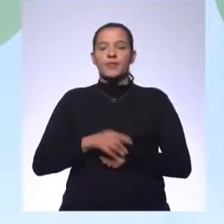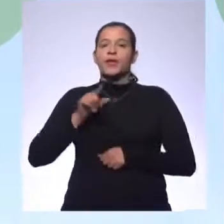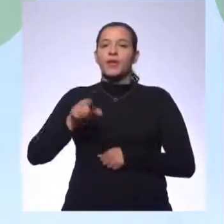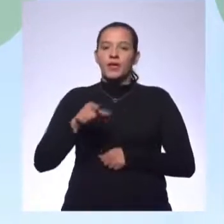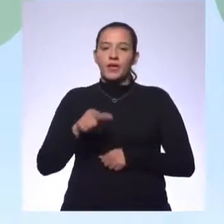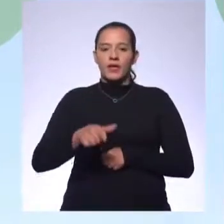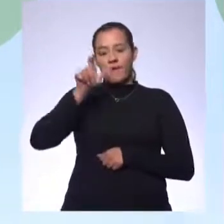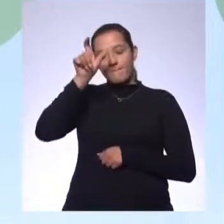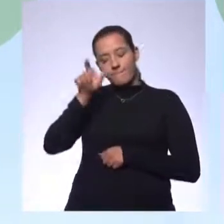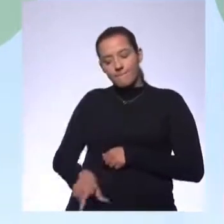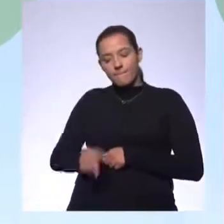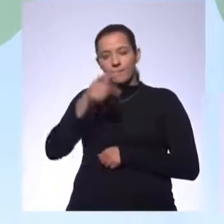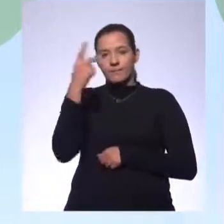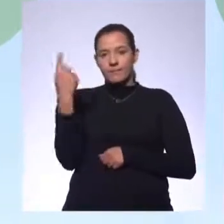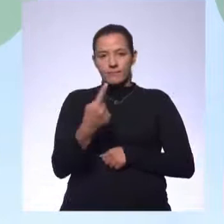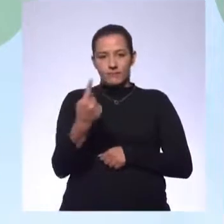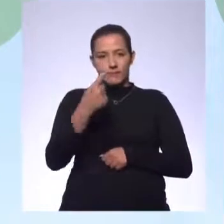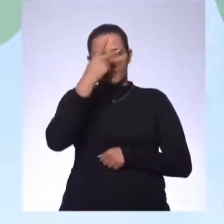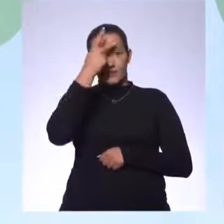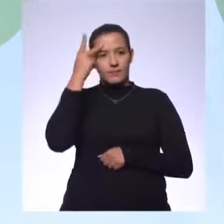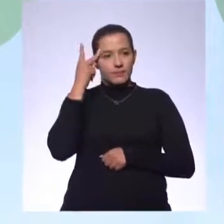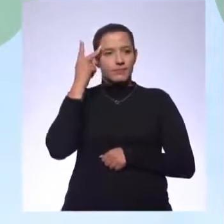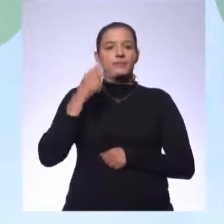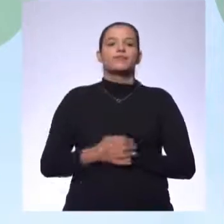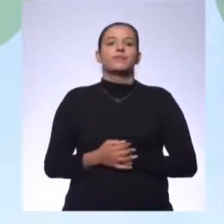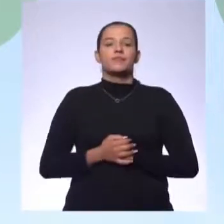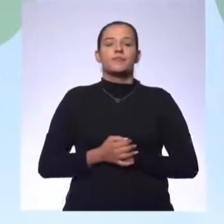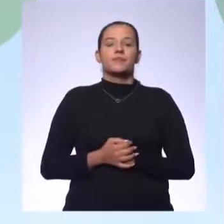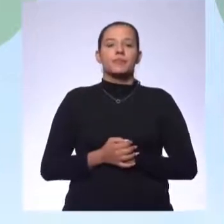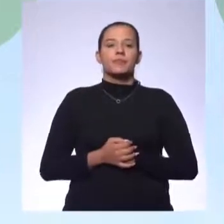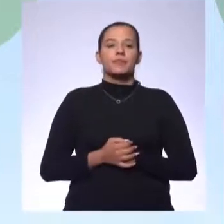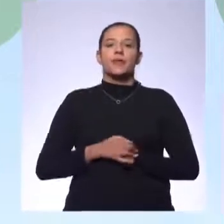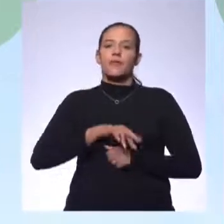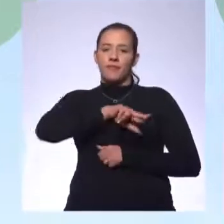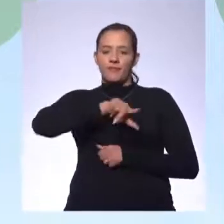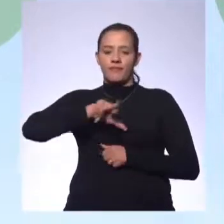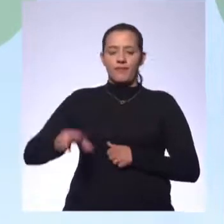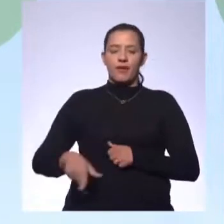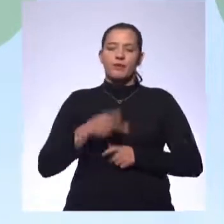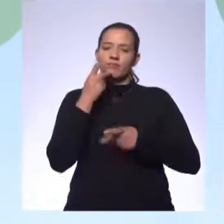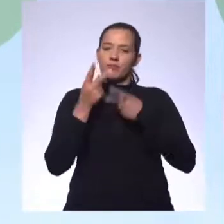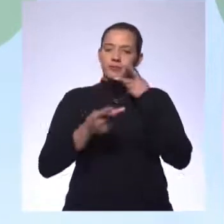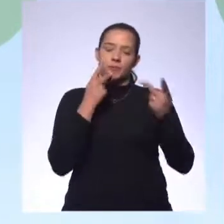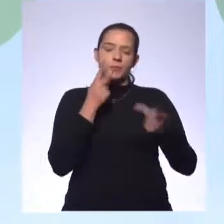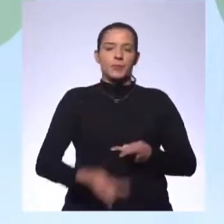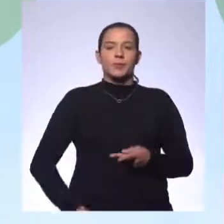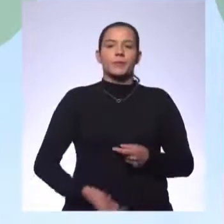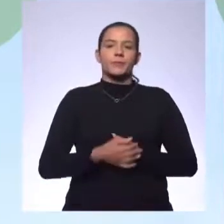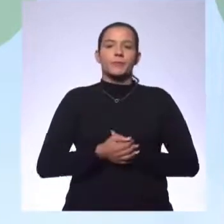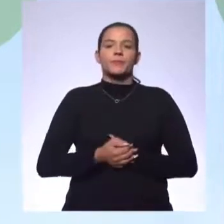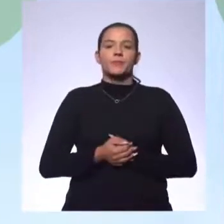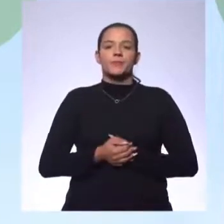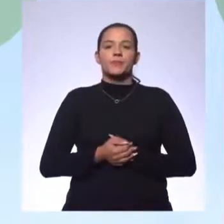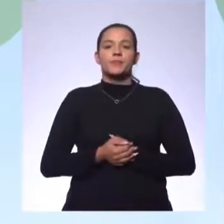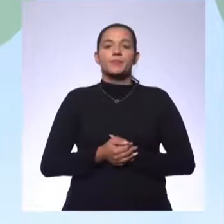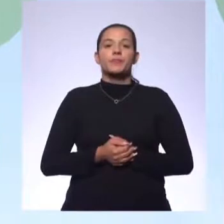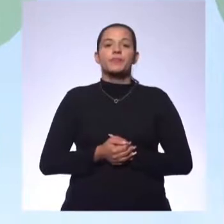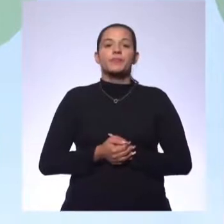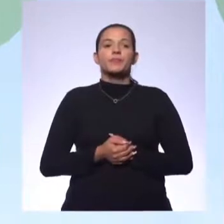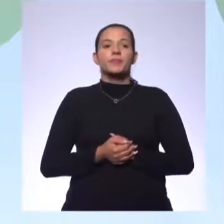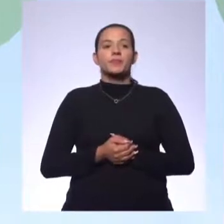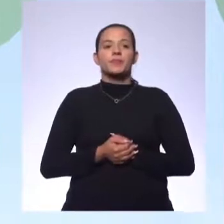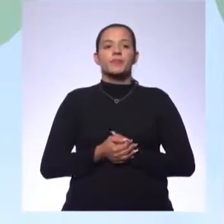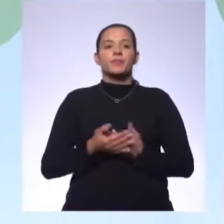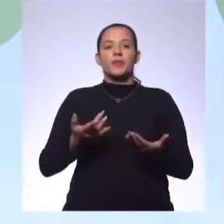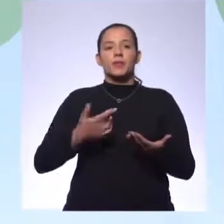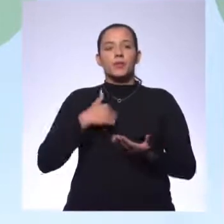primeira pessoa. Não achei mais nome de aluno, mas vários responderam isso, professor Mauro. O que nos Como permite, assim?